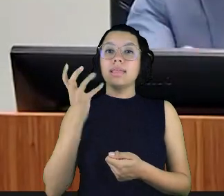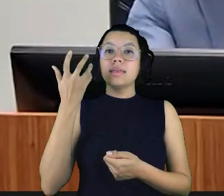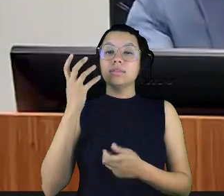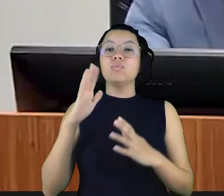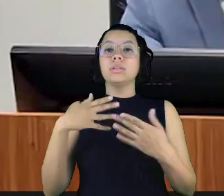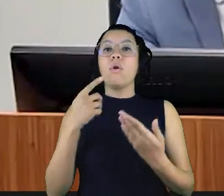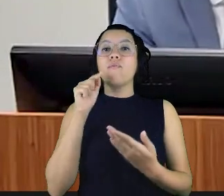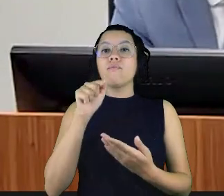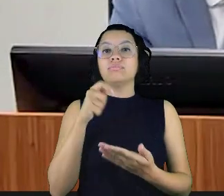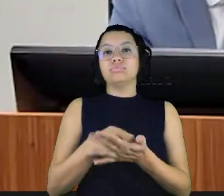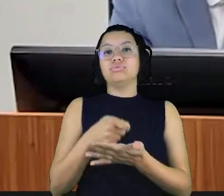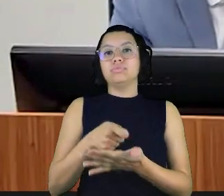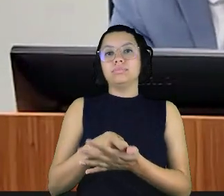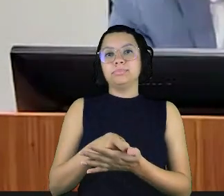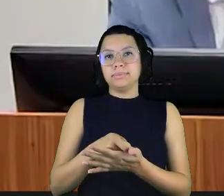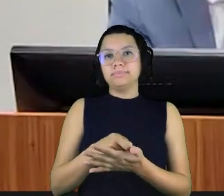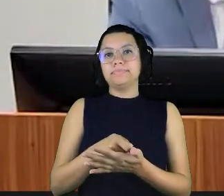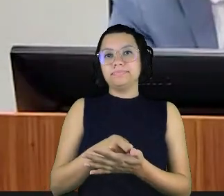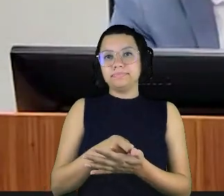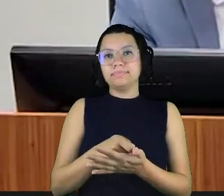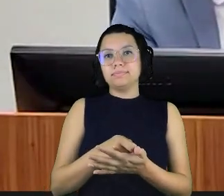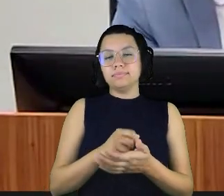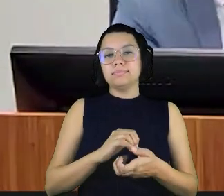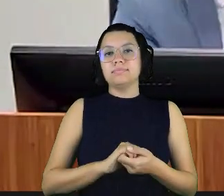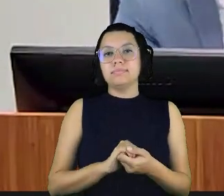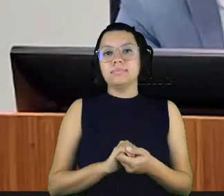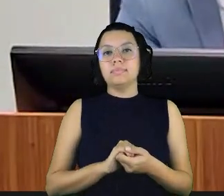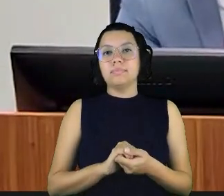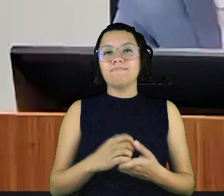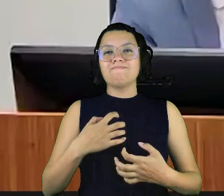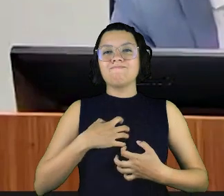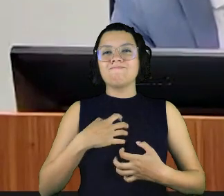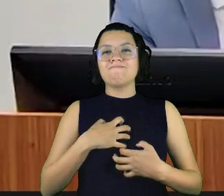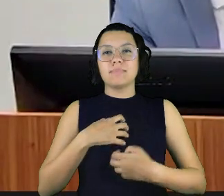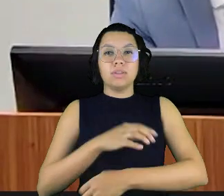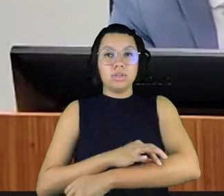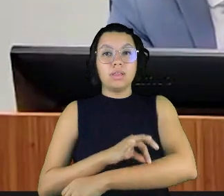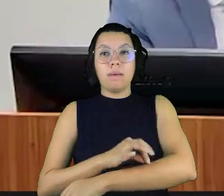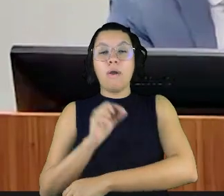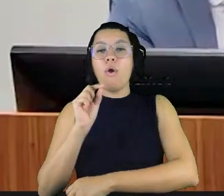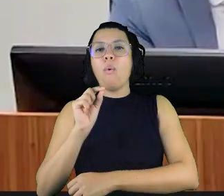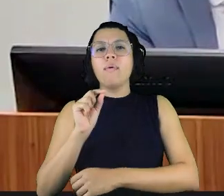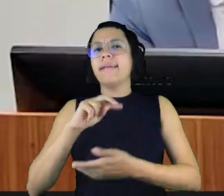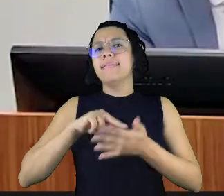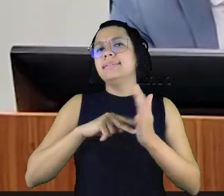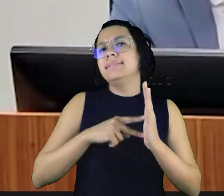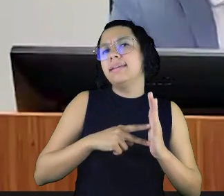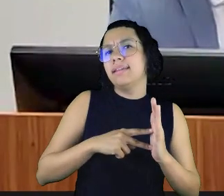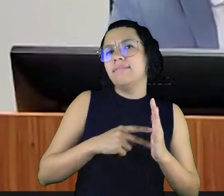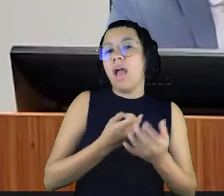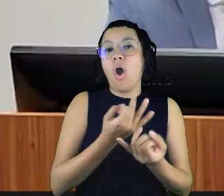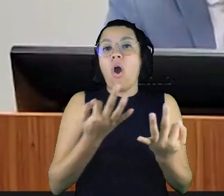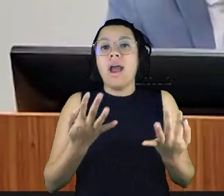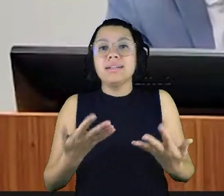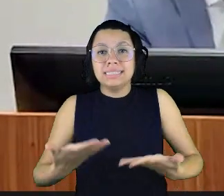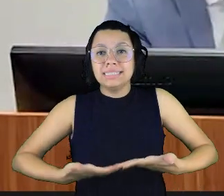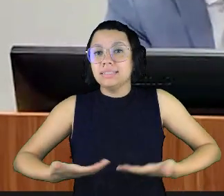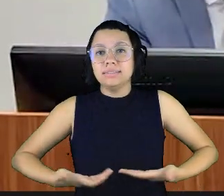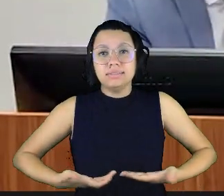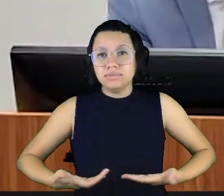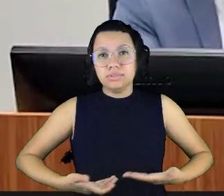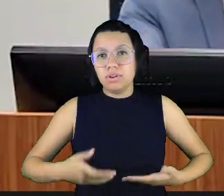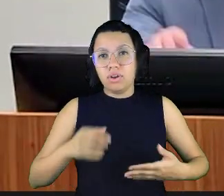Para sentir na carne o que isso significa, a quantidade de servidores do seu gabinete que você teria que